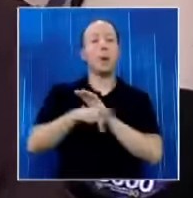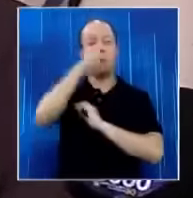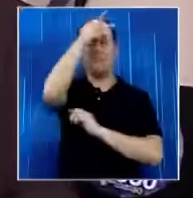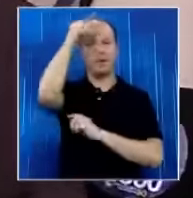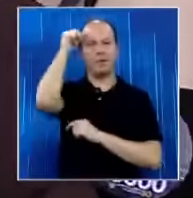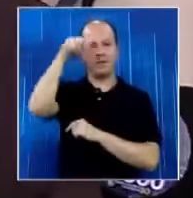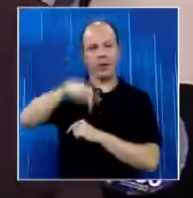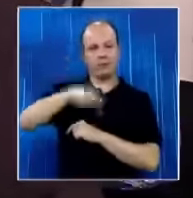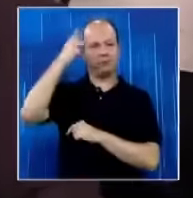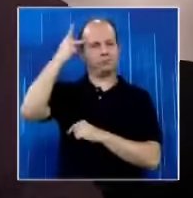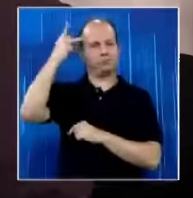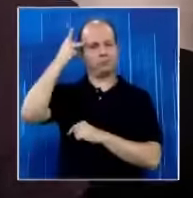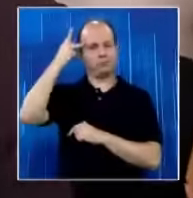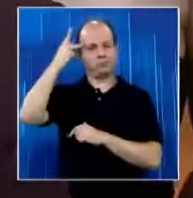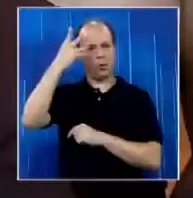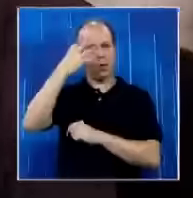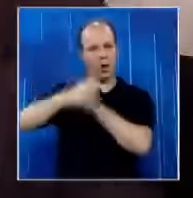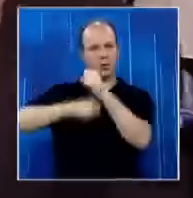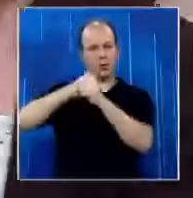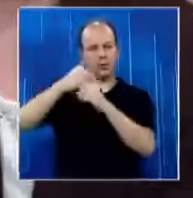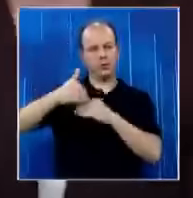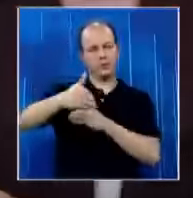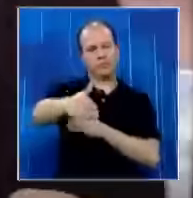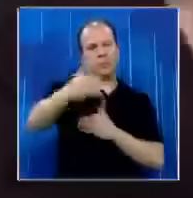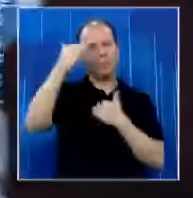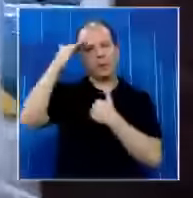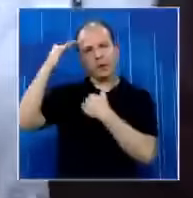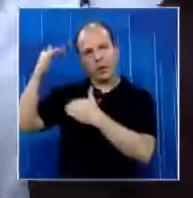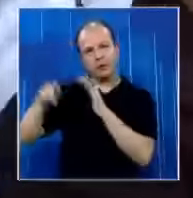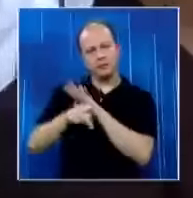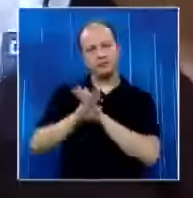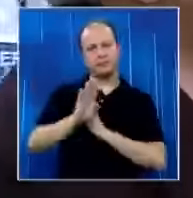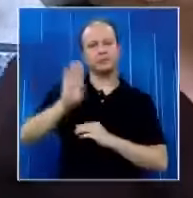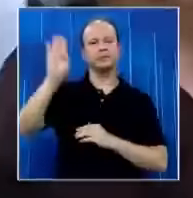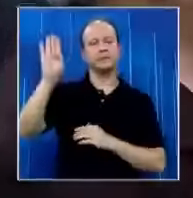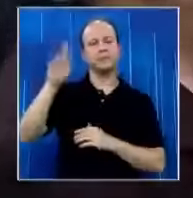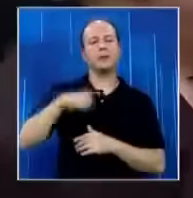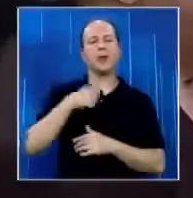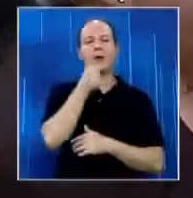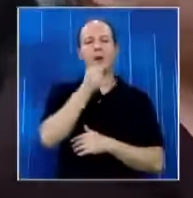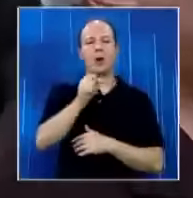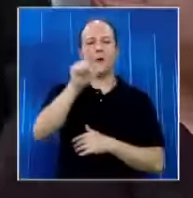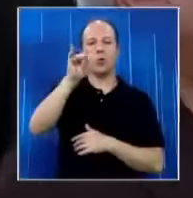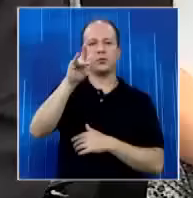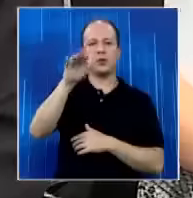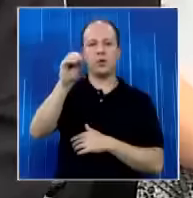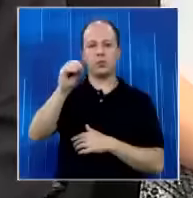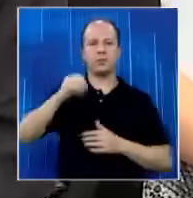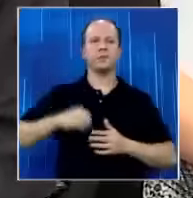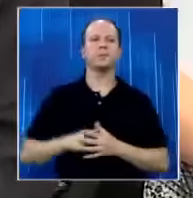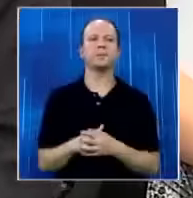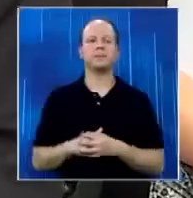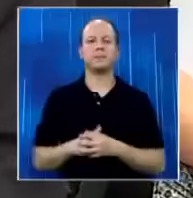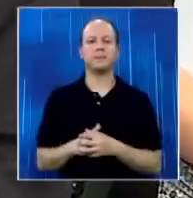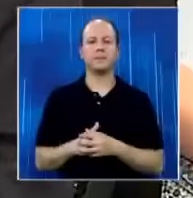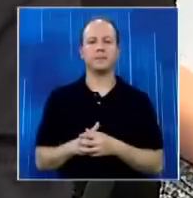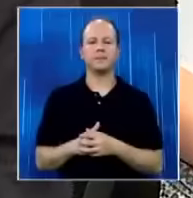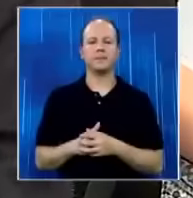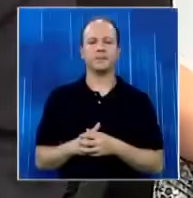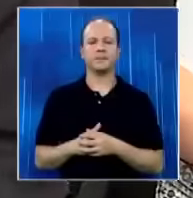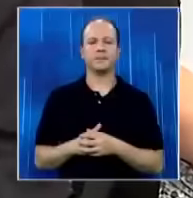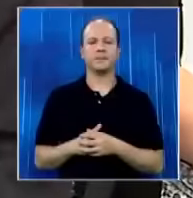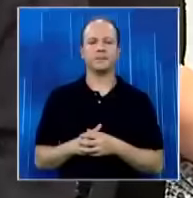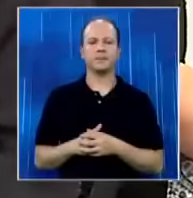cidade nos próximos 4 anos. Muito obrigada, candidato. Então, agora nós vamos com as informações do repórter Luciano Penteado.